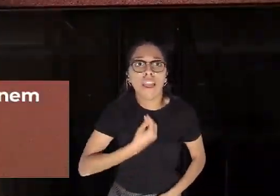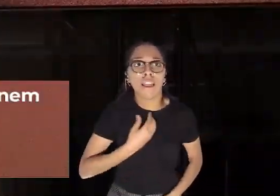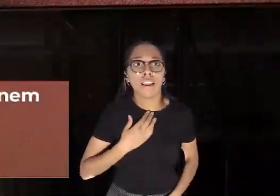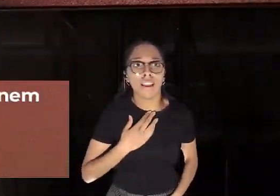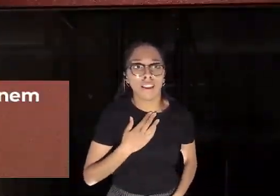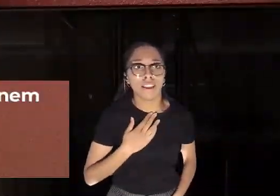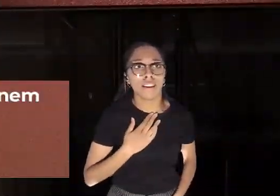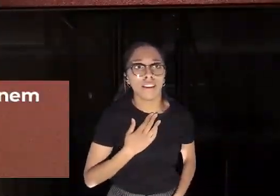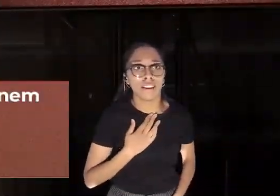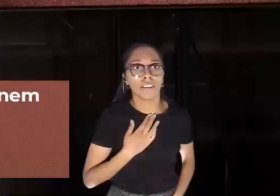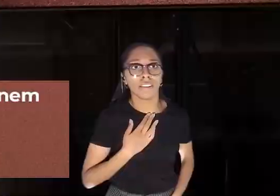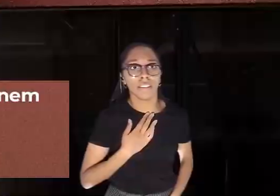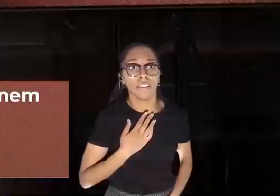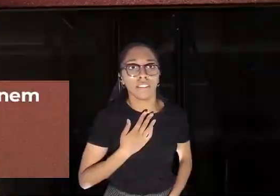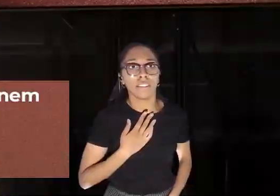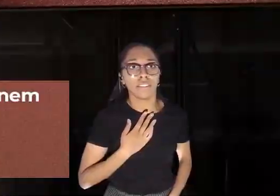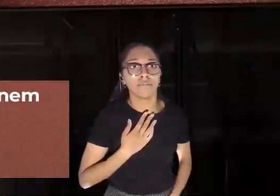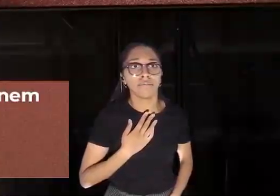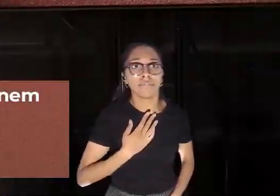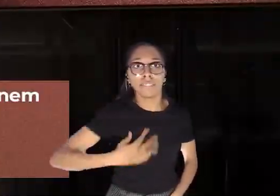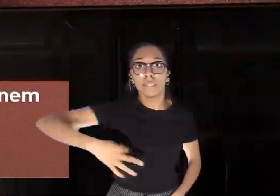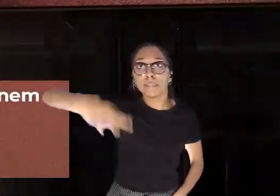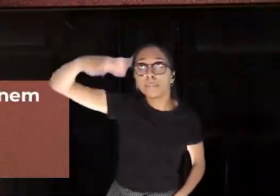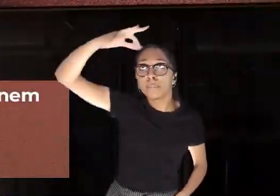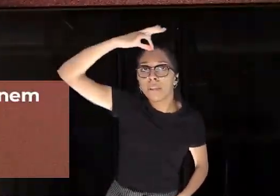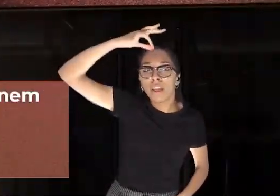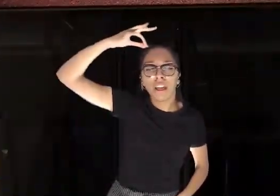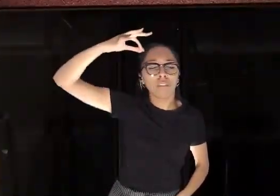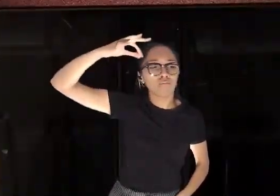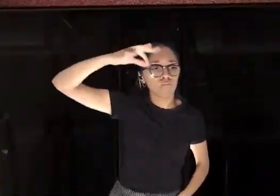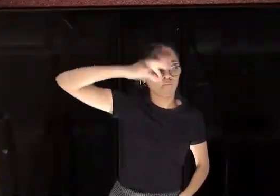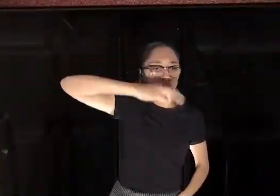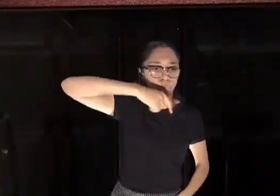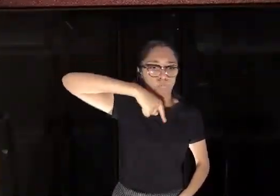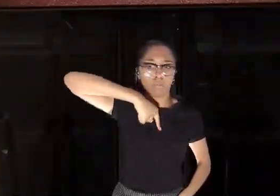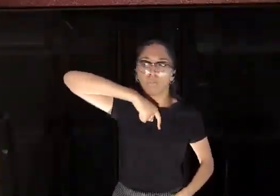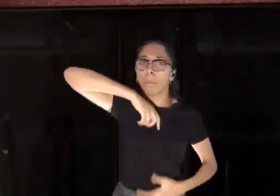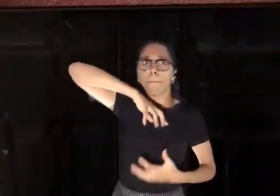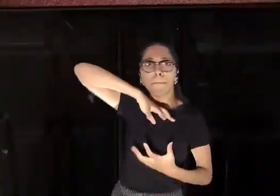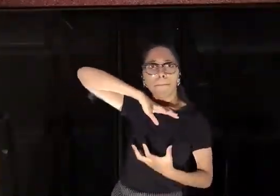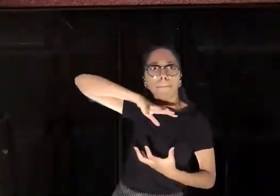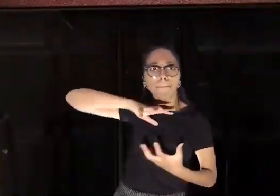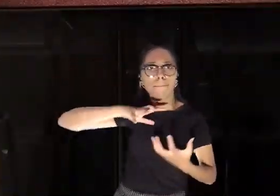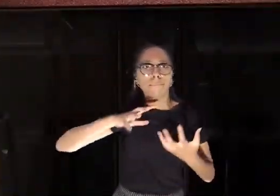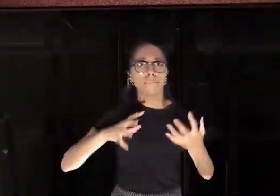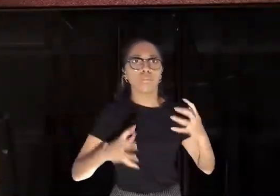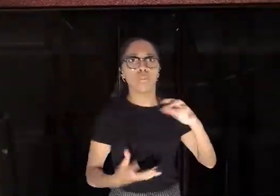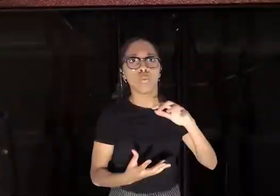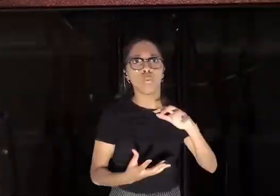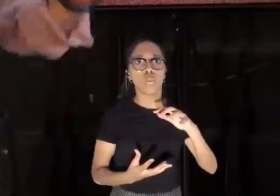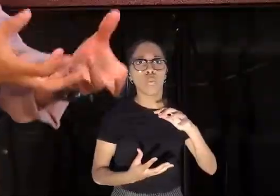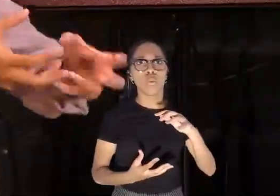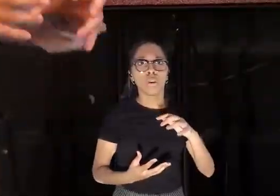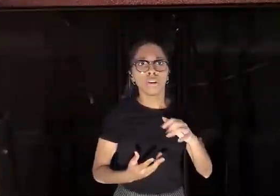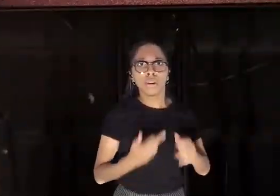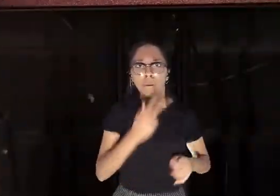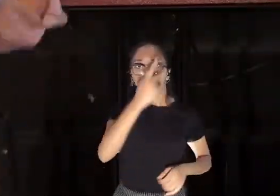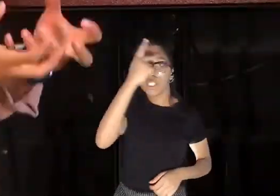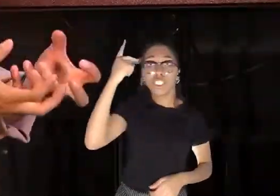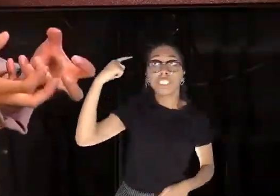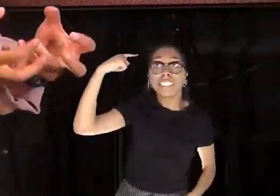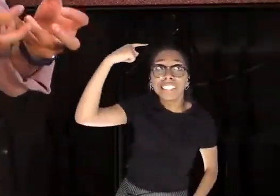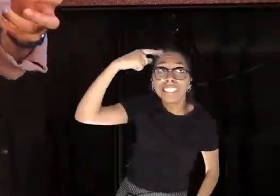todos os nascidos do Espírito. O Espírito muda, o Espírito transforma. Ele pega pessoas